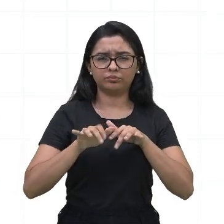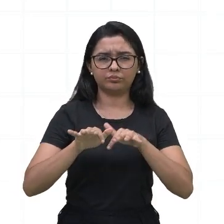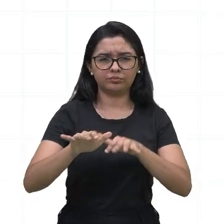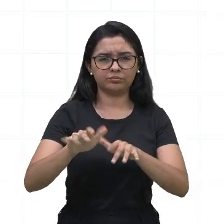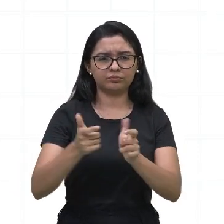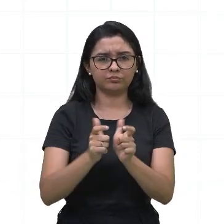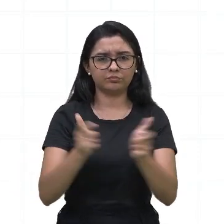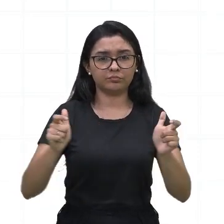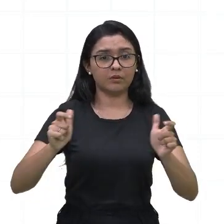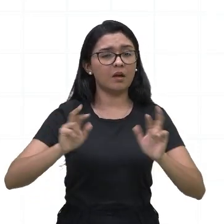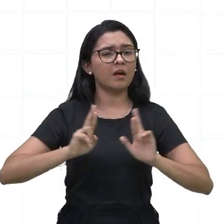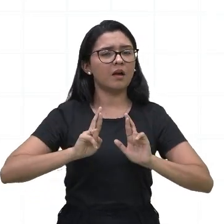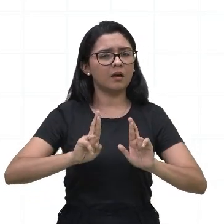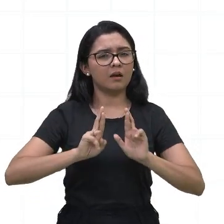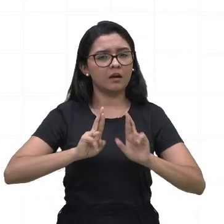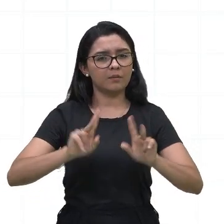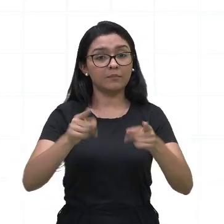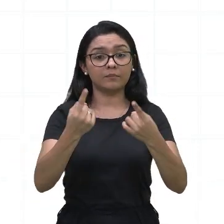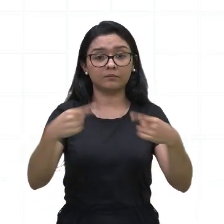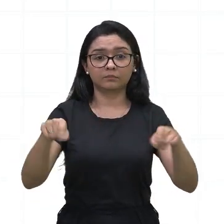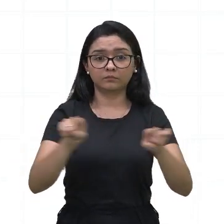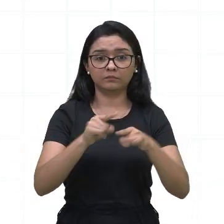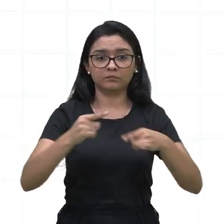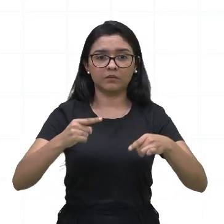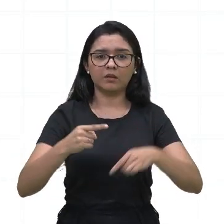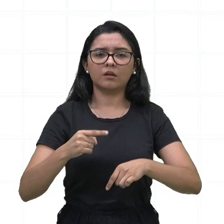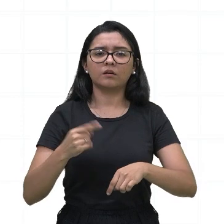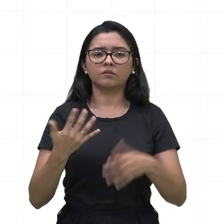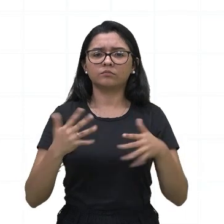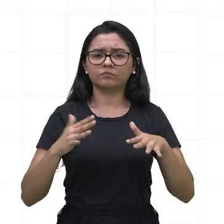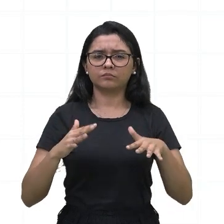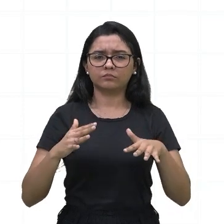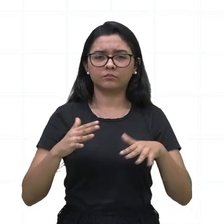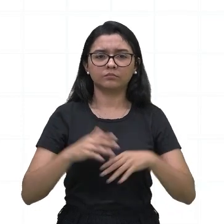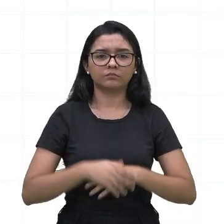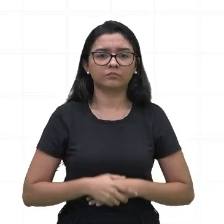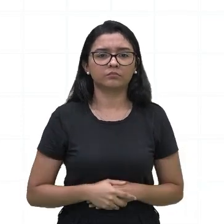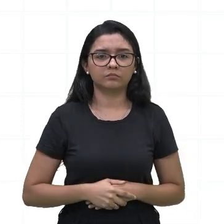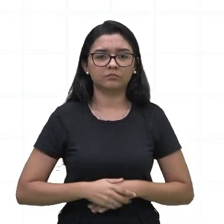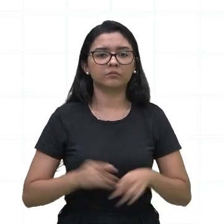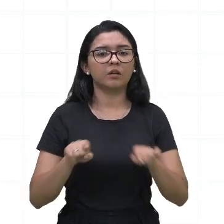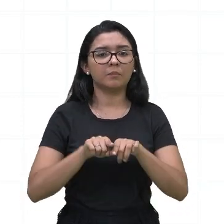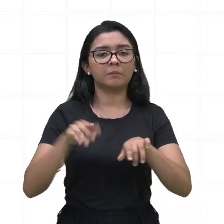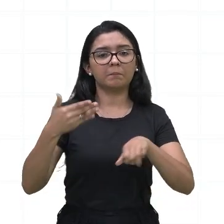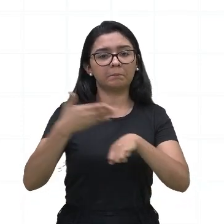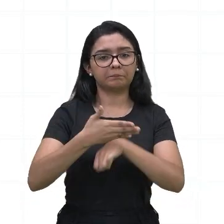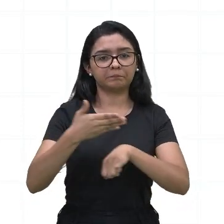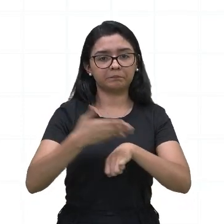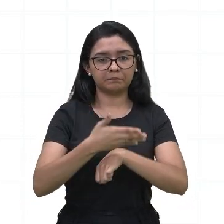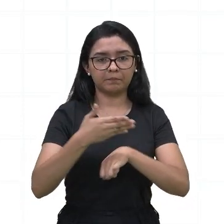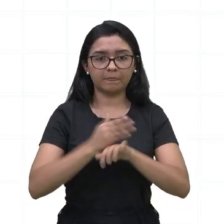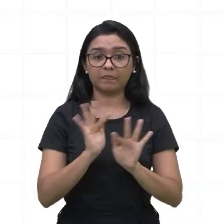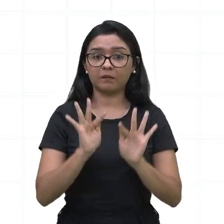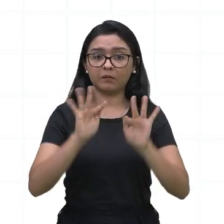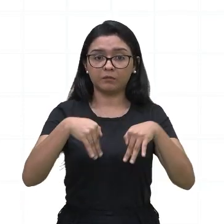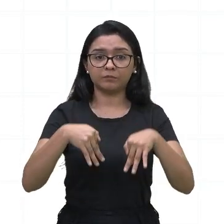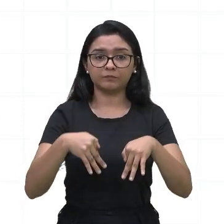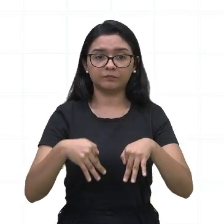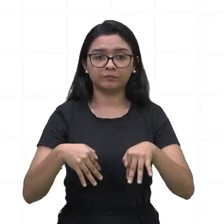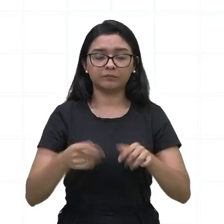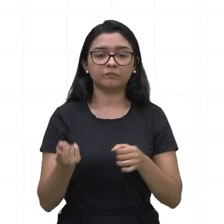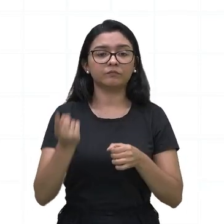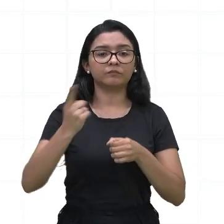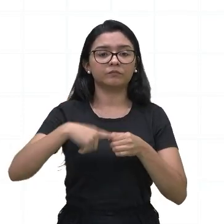a expectativa, a música, a vibração, a participação, o fim,